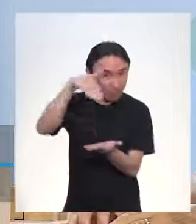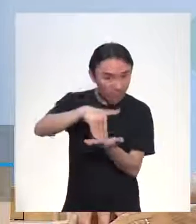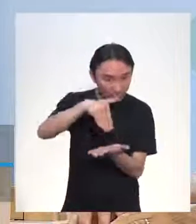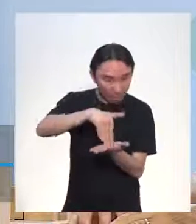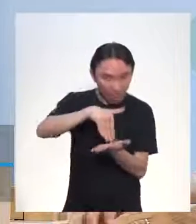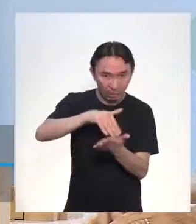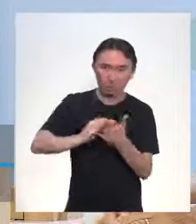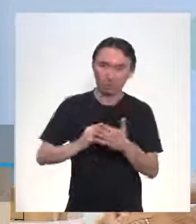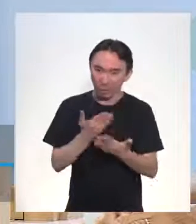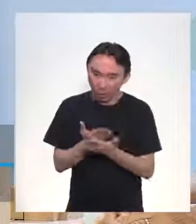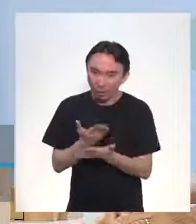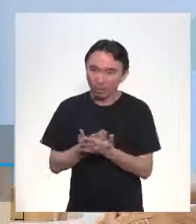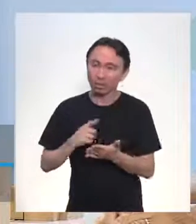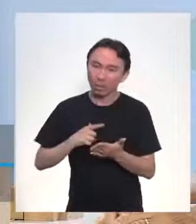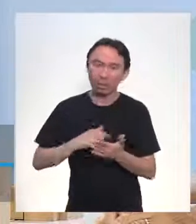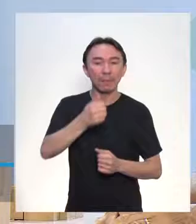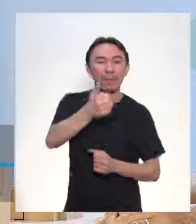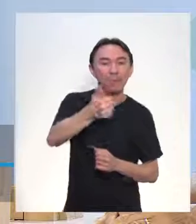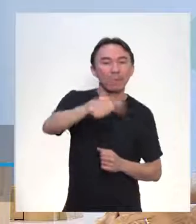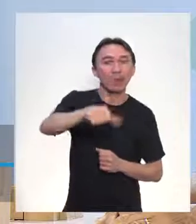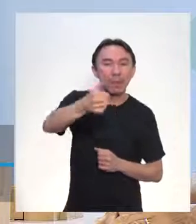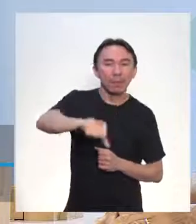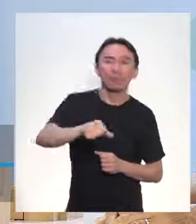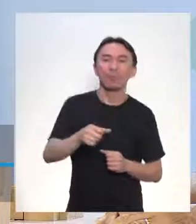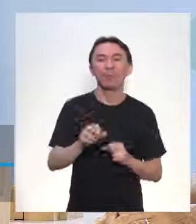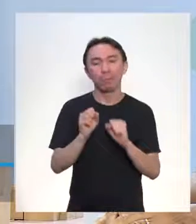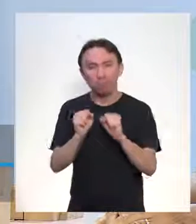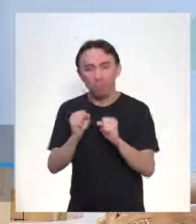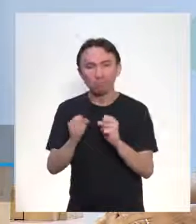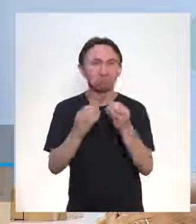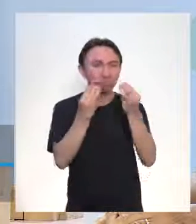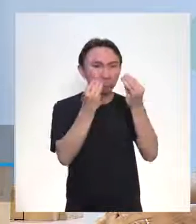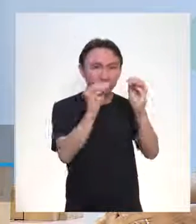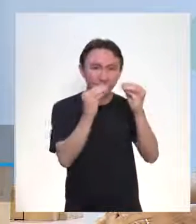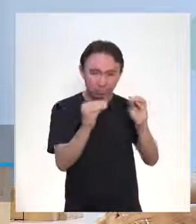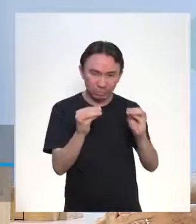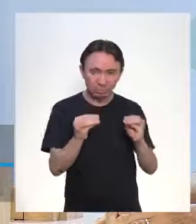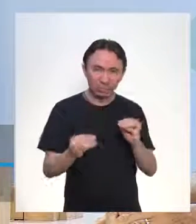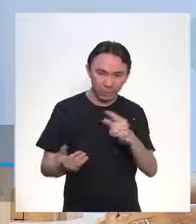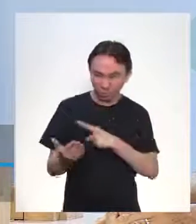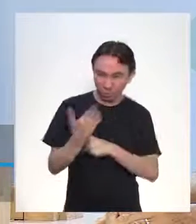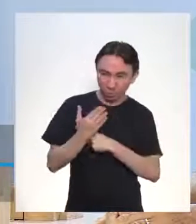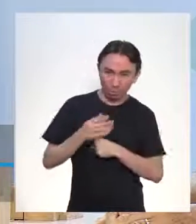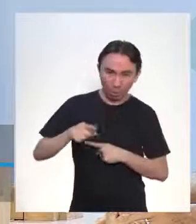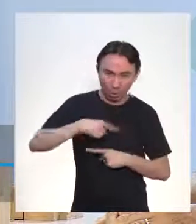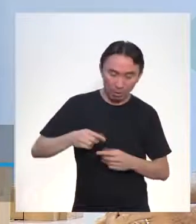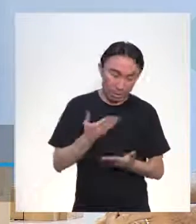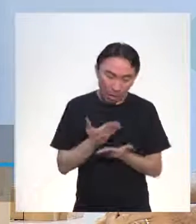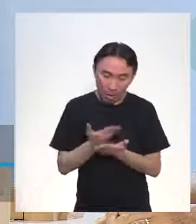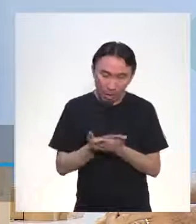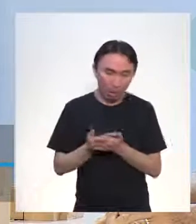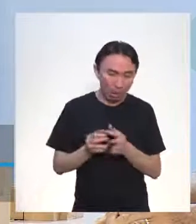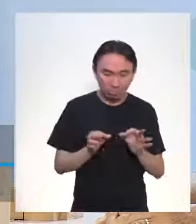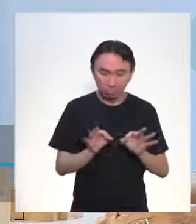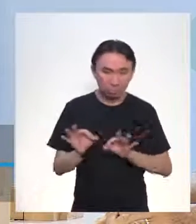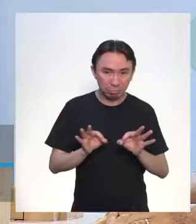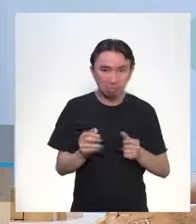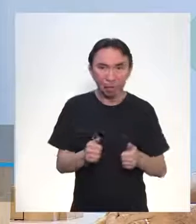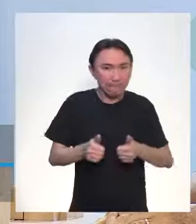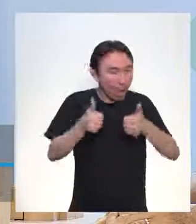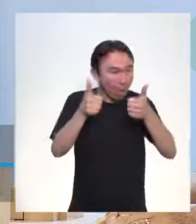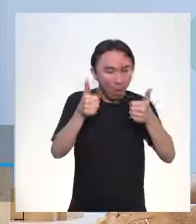avaliação sobre a aula. Vocês podem colocar lá todos os apontamentos de vocês para que a gente possa melhorar e deixar a aula mais adequada às